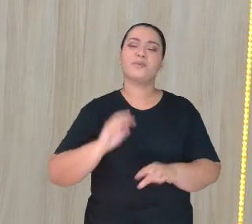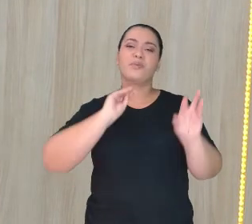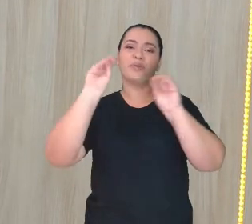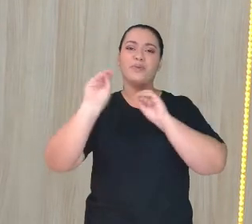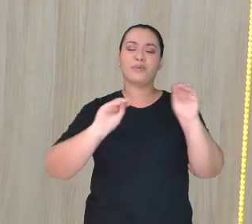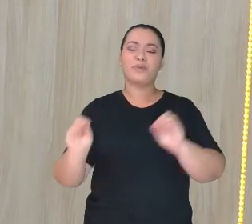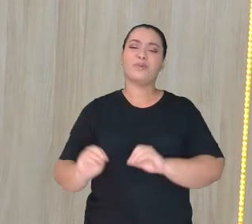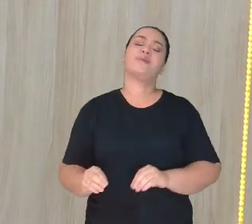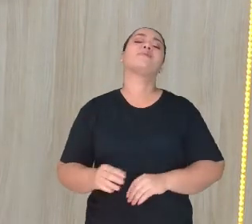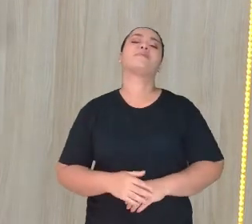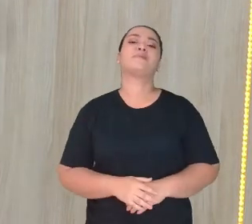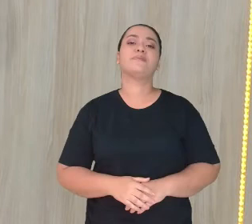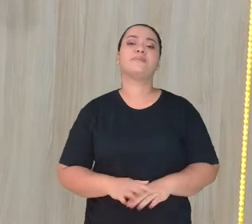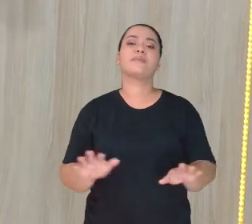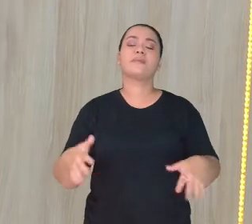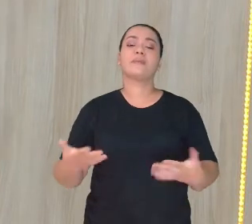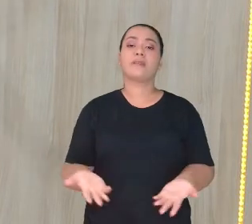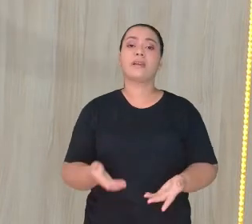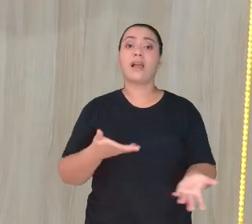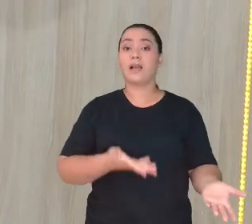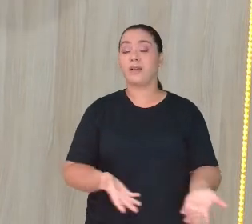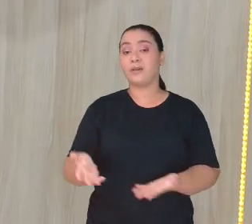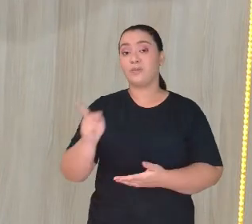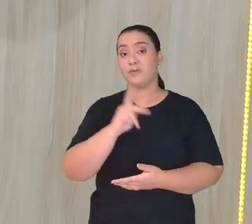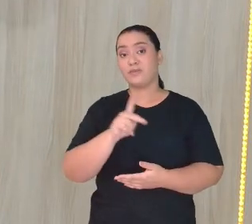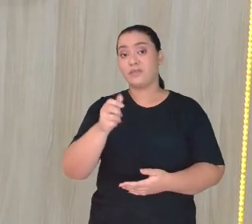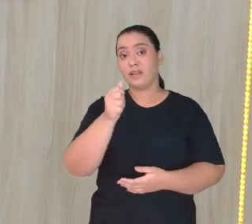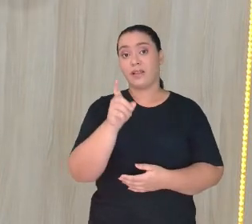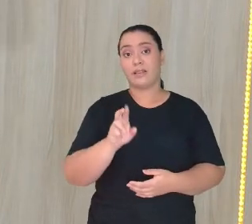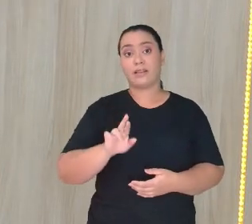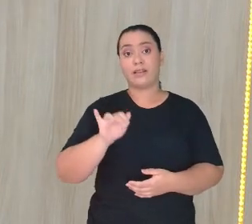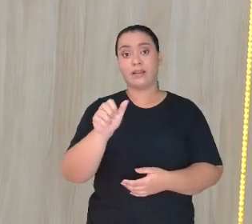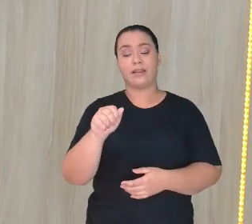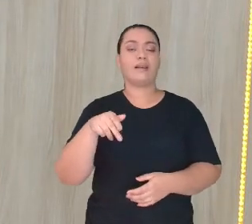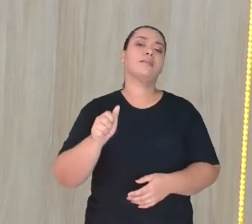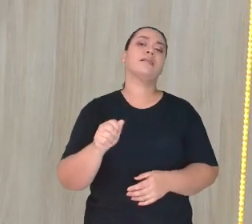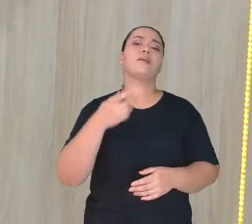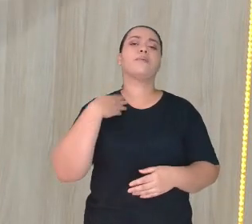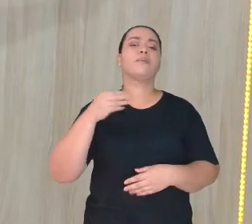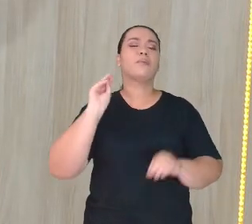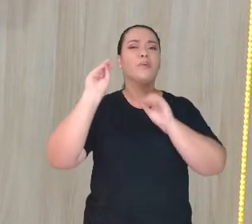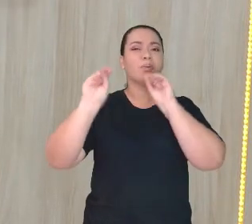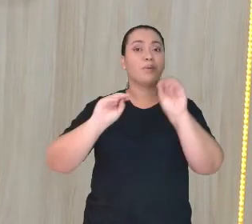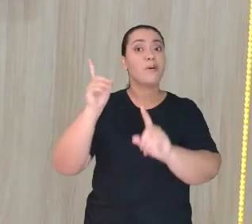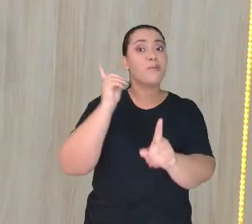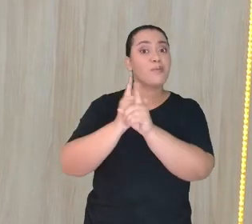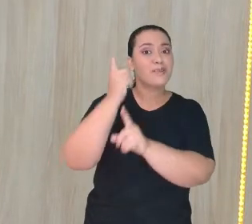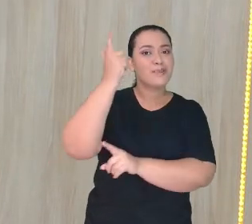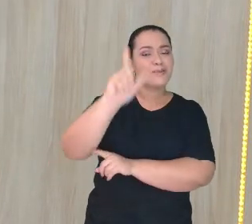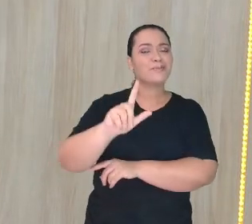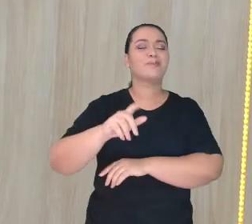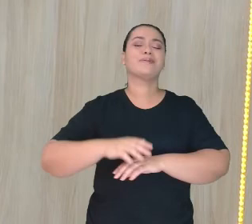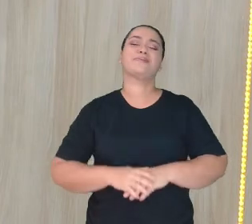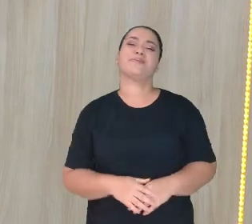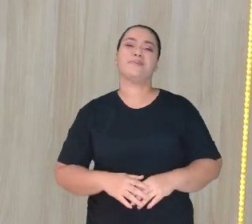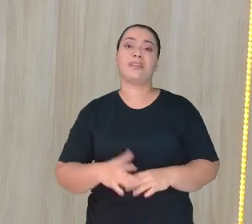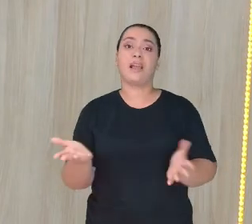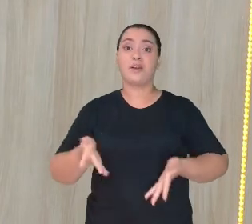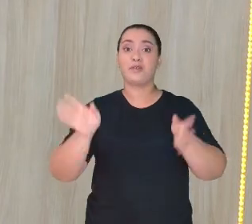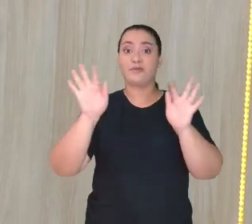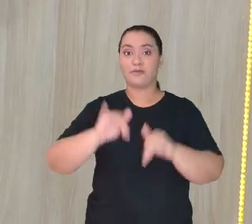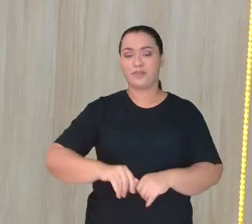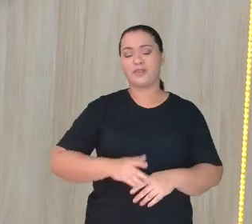beijos, certo? E aí eu vou passar para a professora Adriana. Um beijo e até a próxima. E aí vocês se despedem com ela, tá